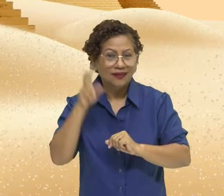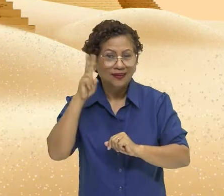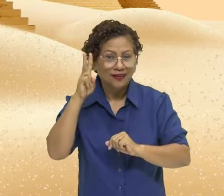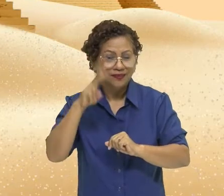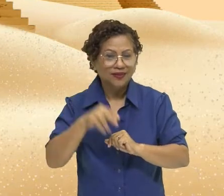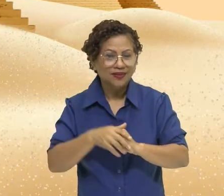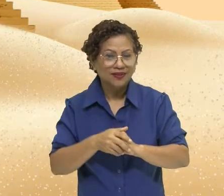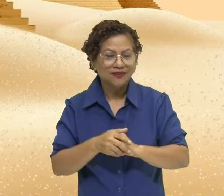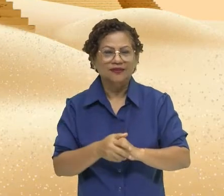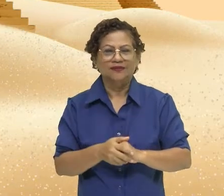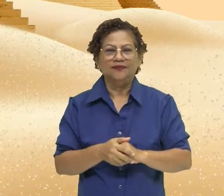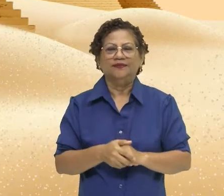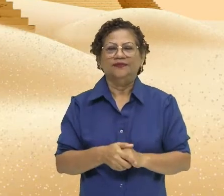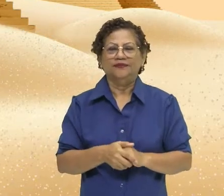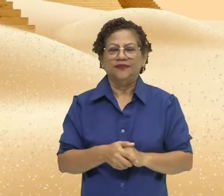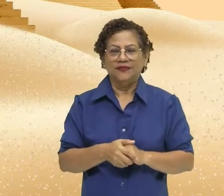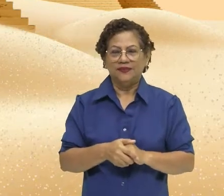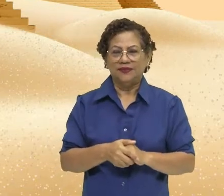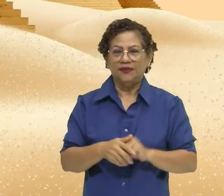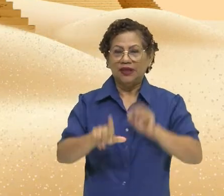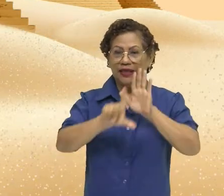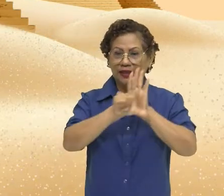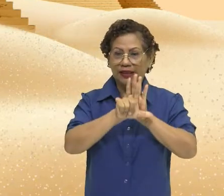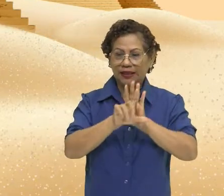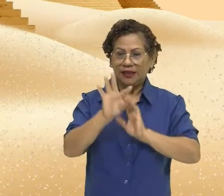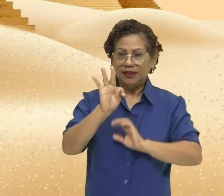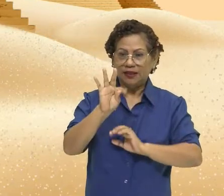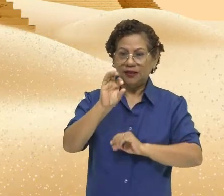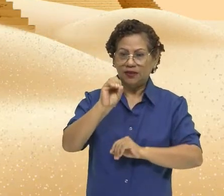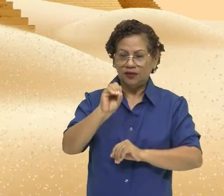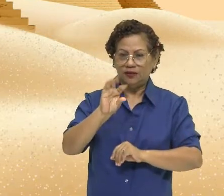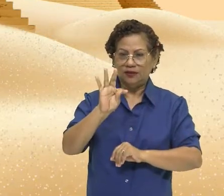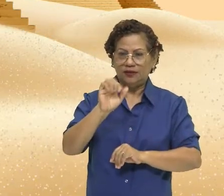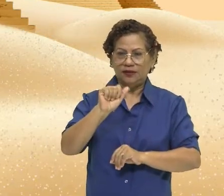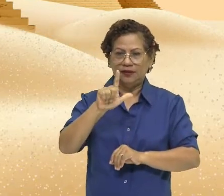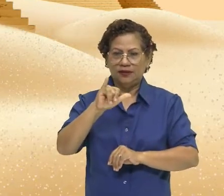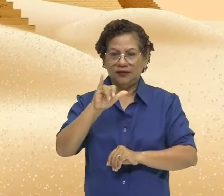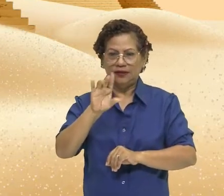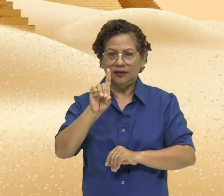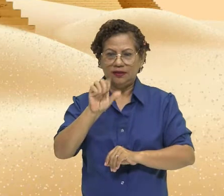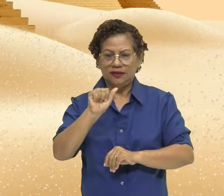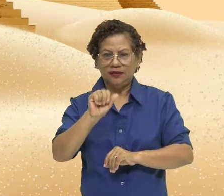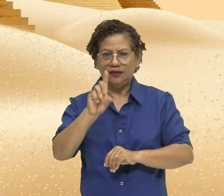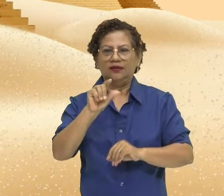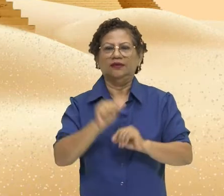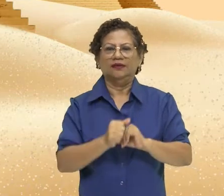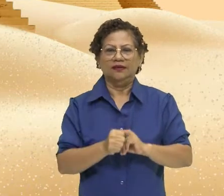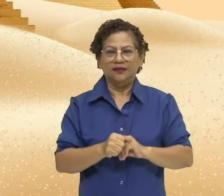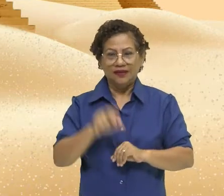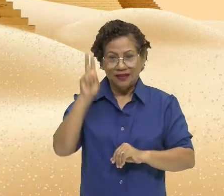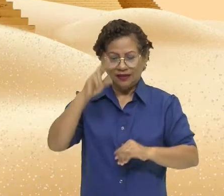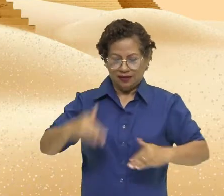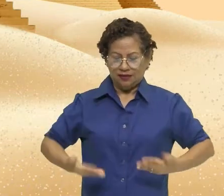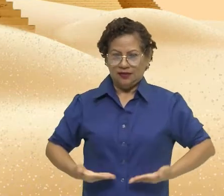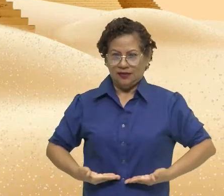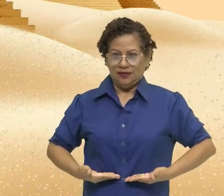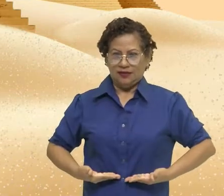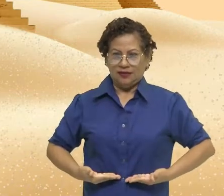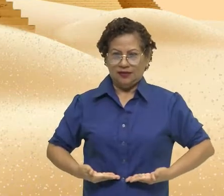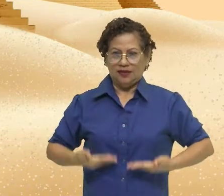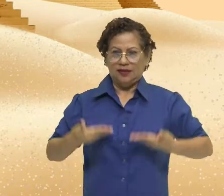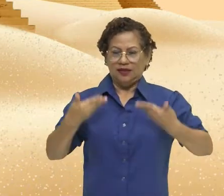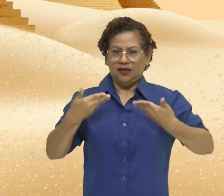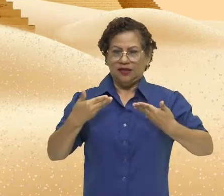de coisa. Lei da frontalidade, a gente trouxe até o coleguinha egípcio para cá, né? Tronco de frente, pernas de perfil,